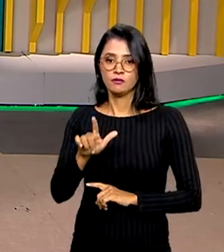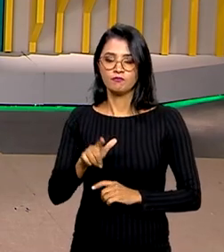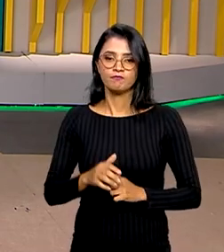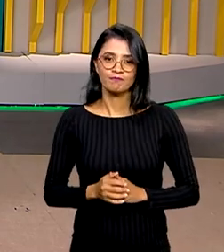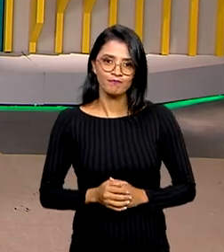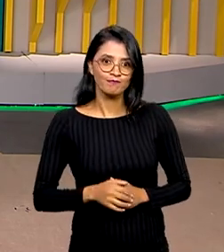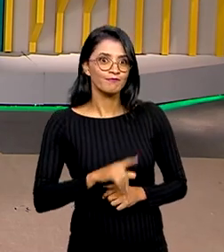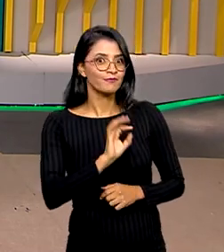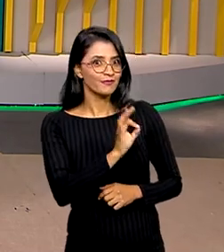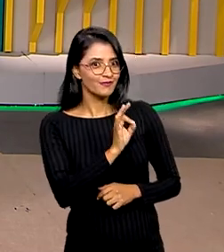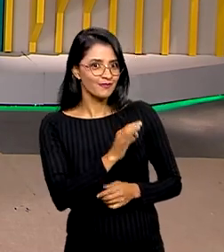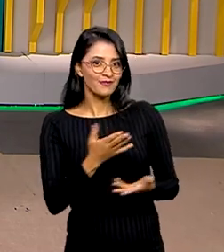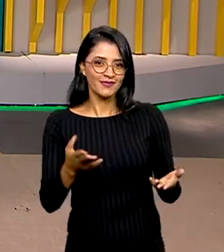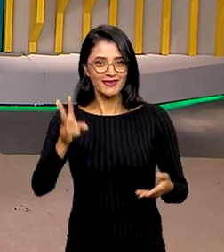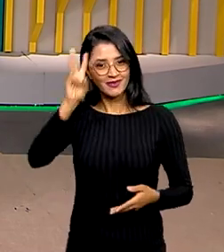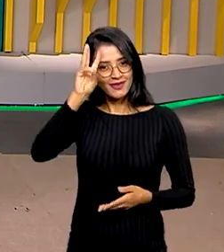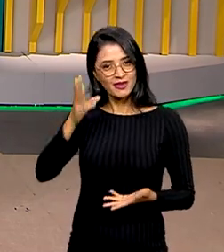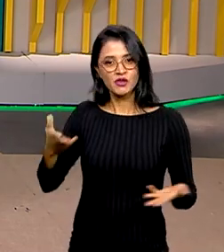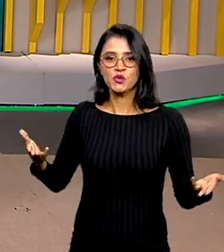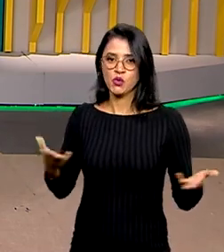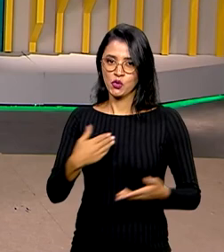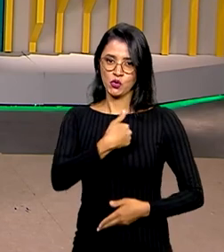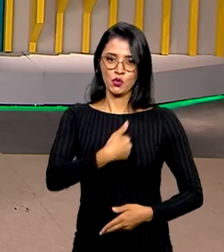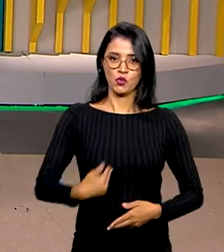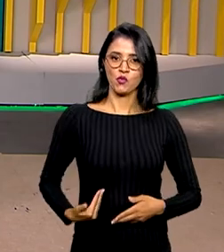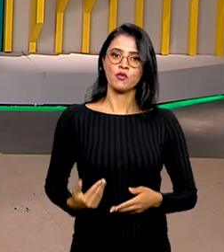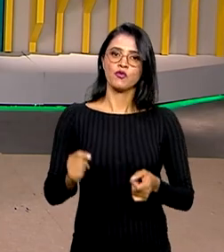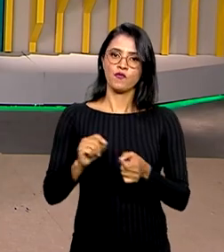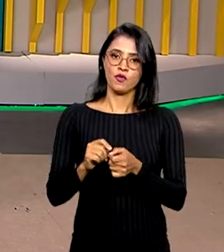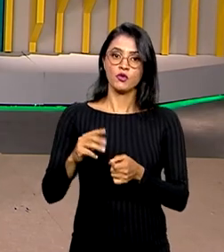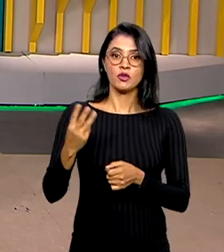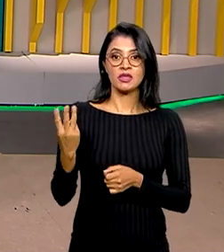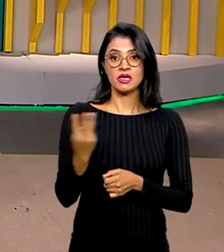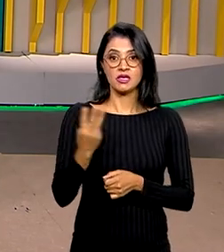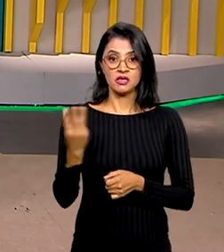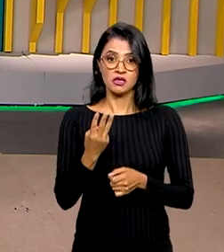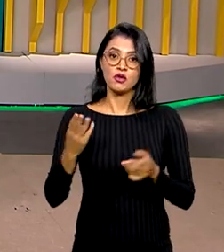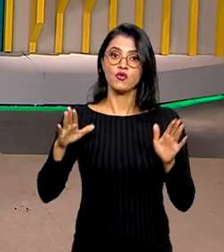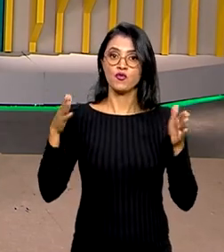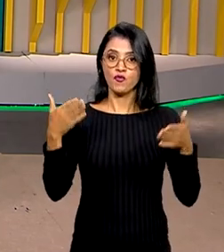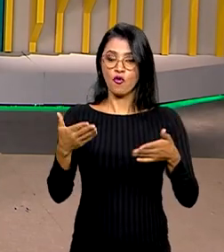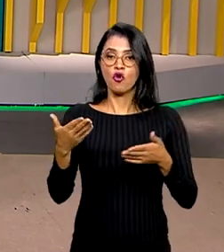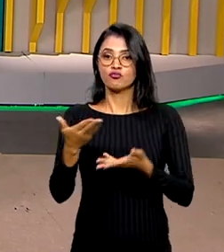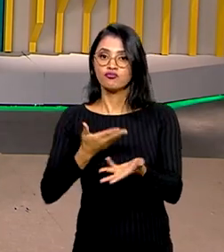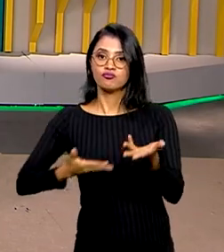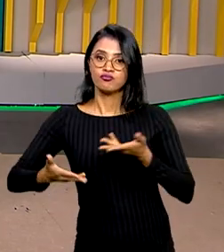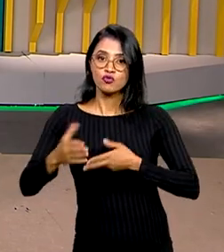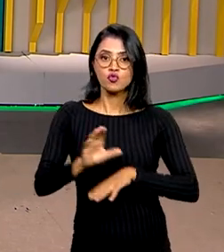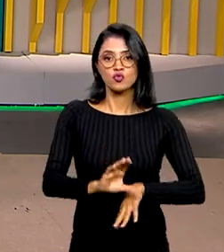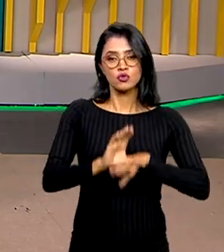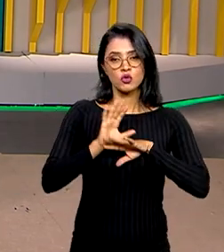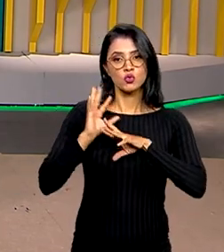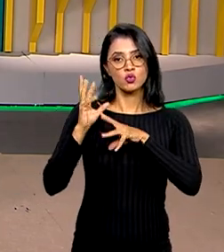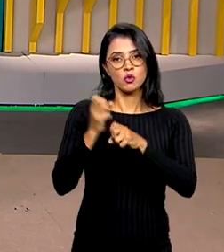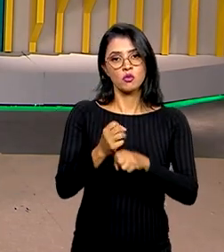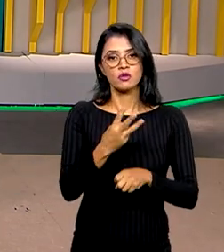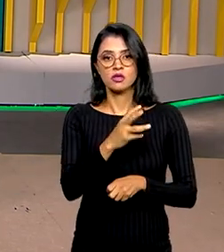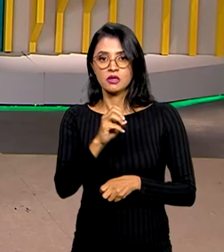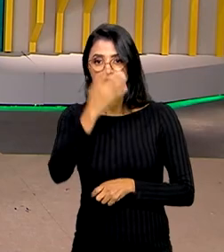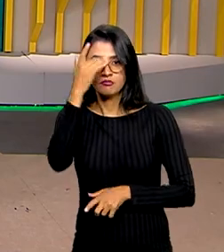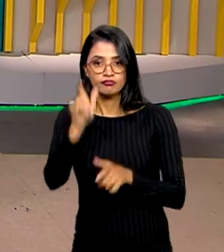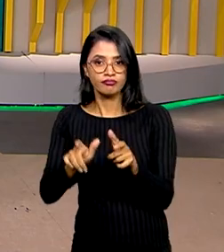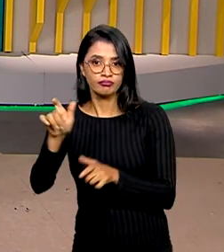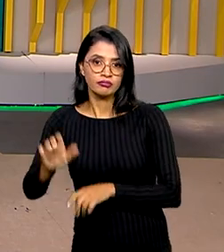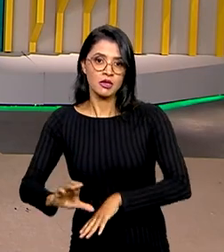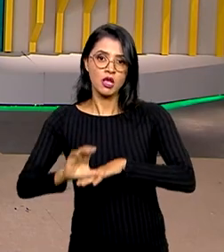isso mesmo. E nesta terça-feira, o governo realizou o terceiro Fórum Interconselhos, que reuniu 300 conselheiros de